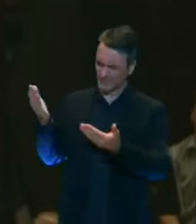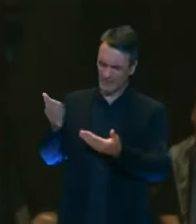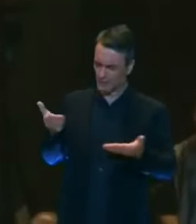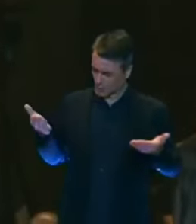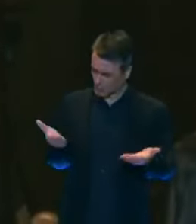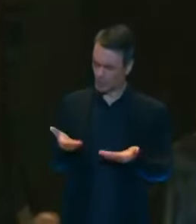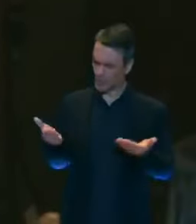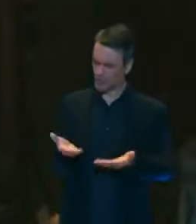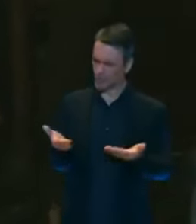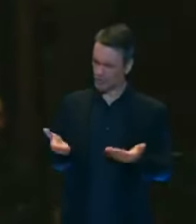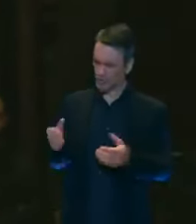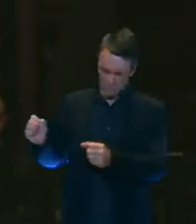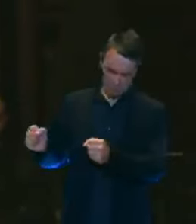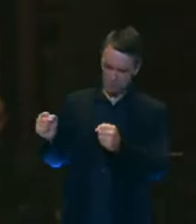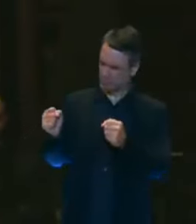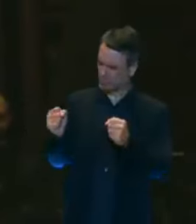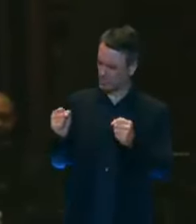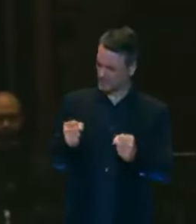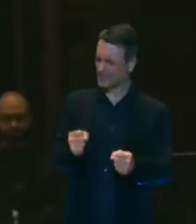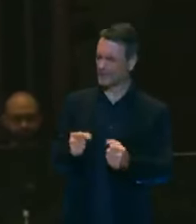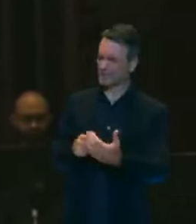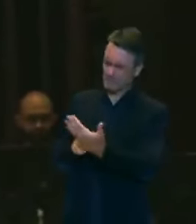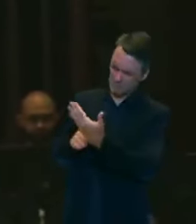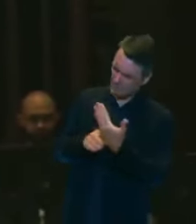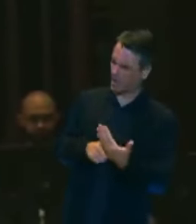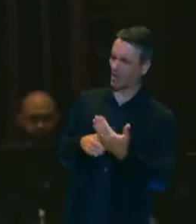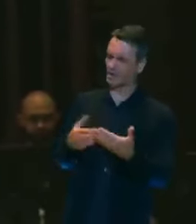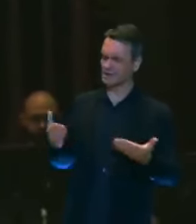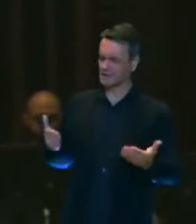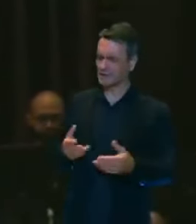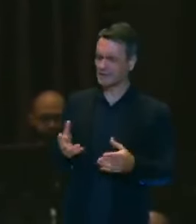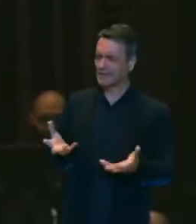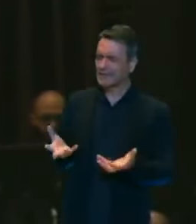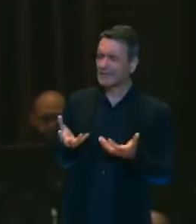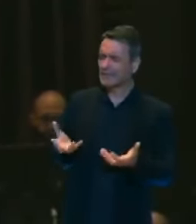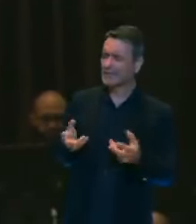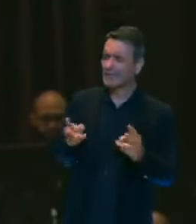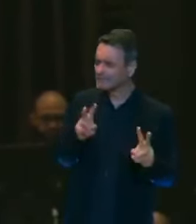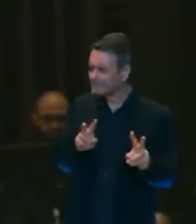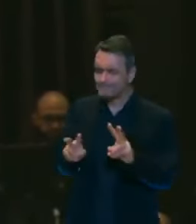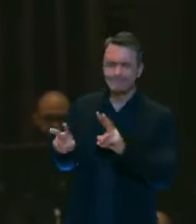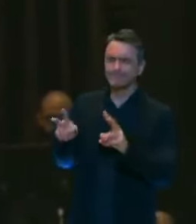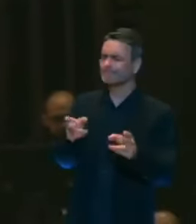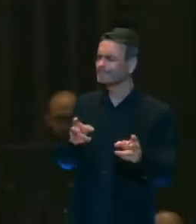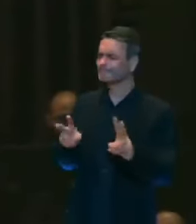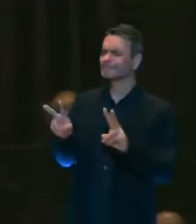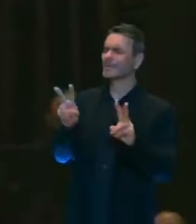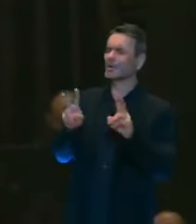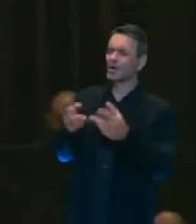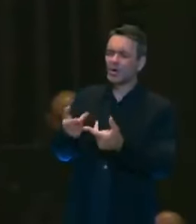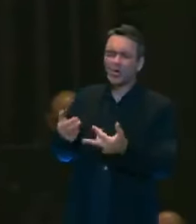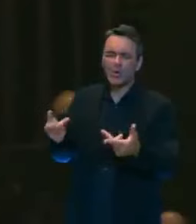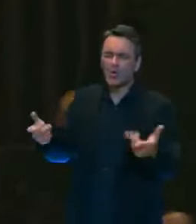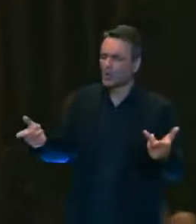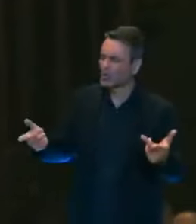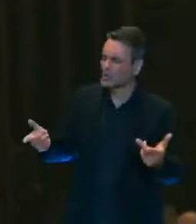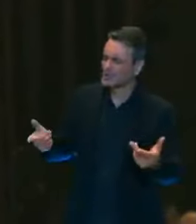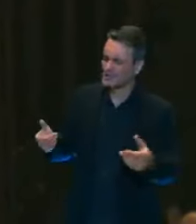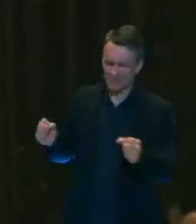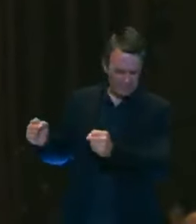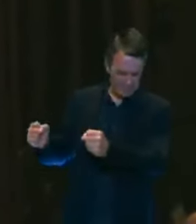faz voar, nos leva além. Queremos ver coisas com a visão do alto, queremos